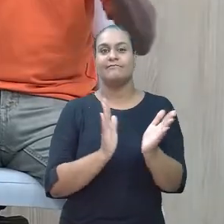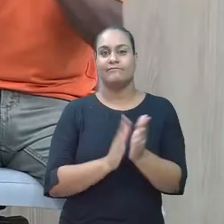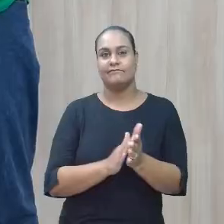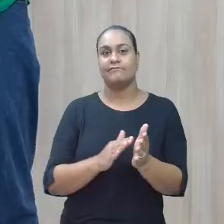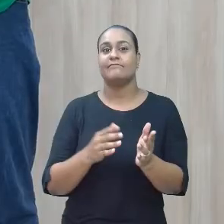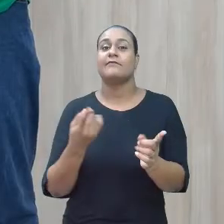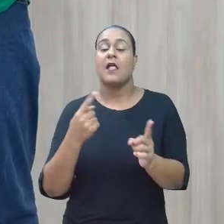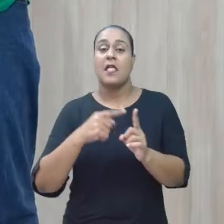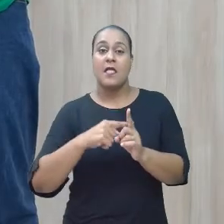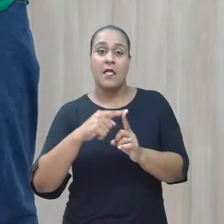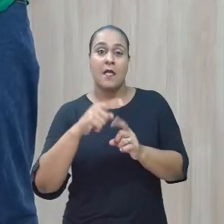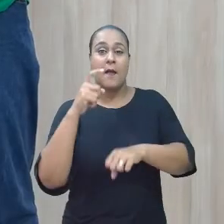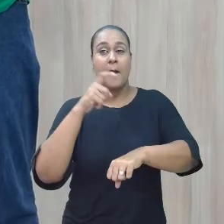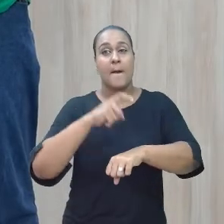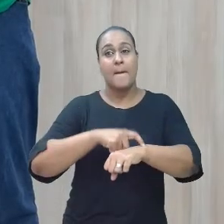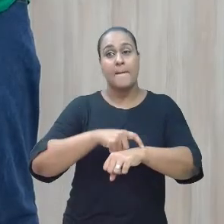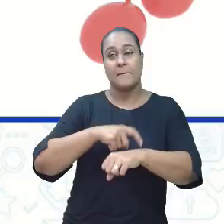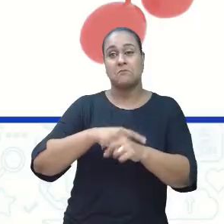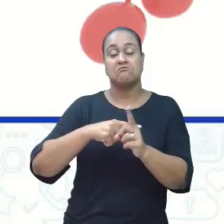Tempo e